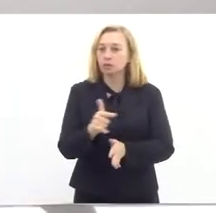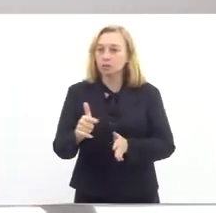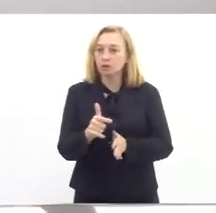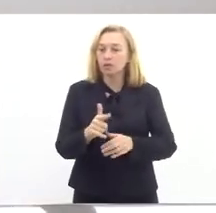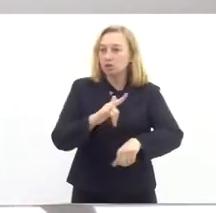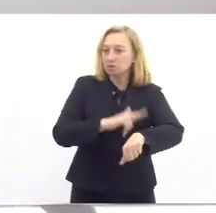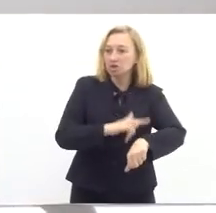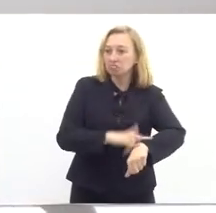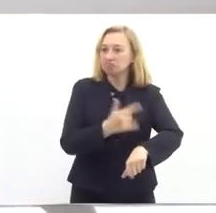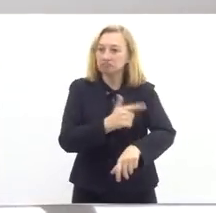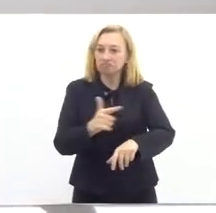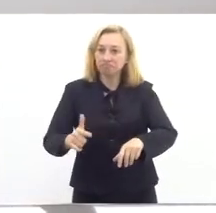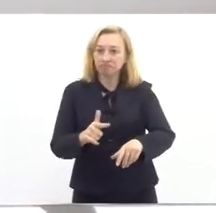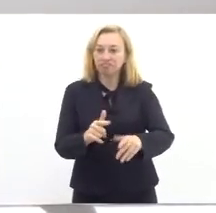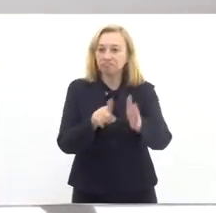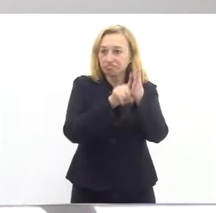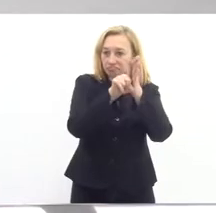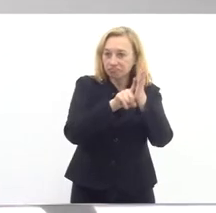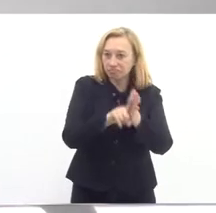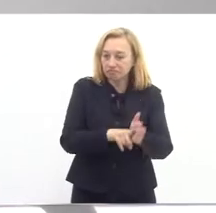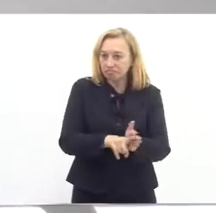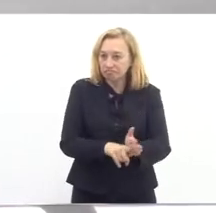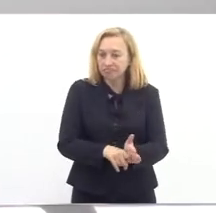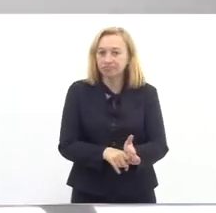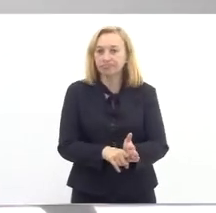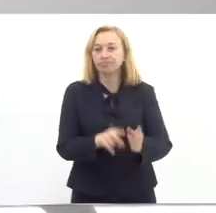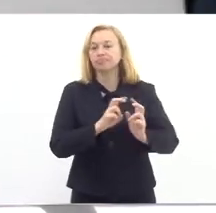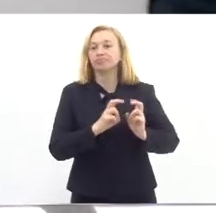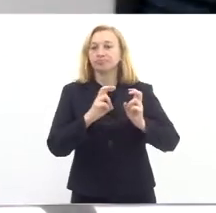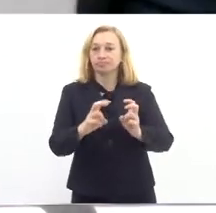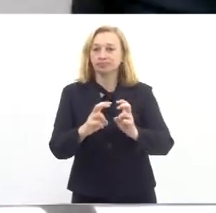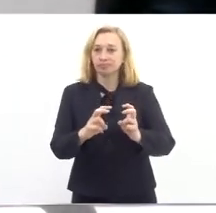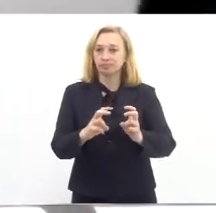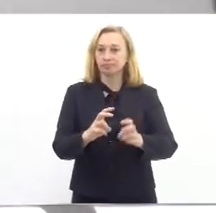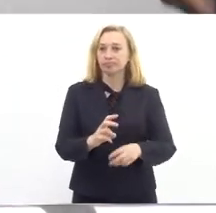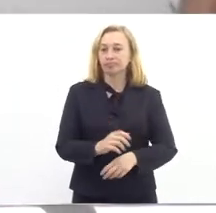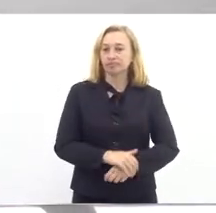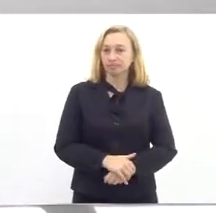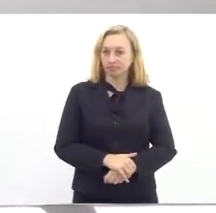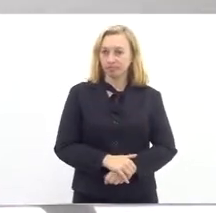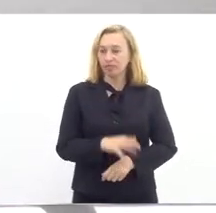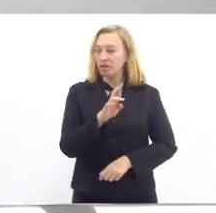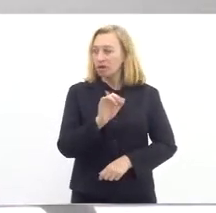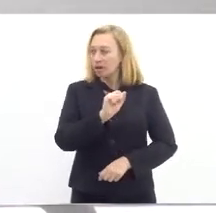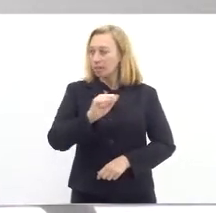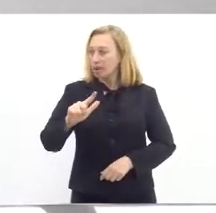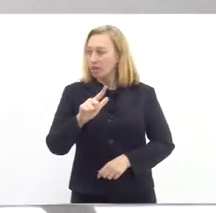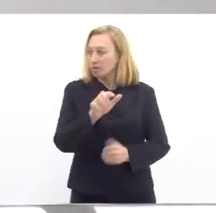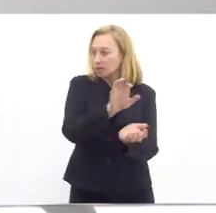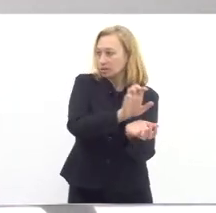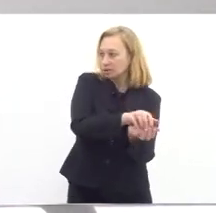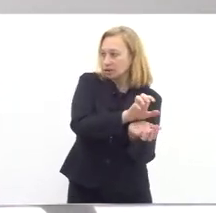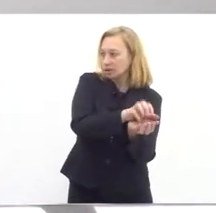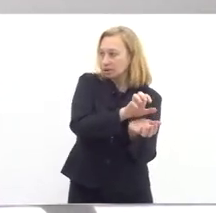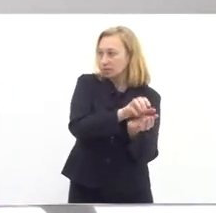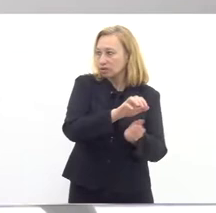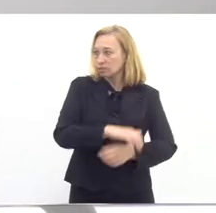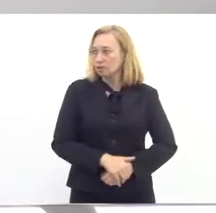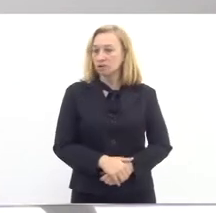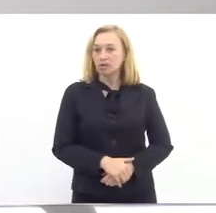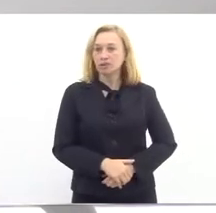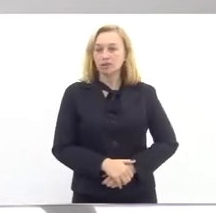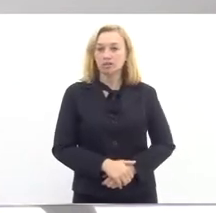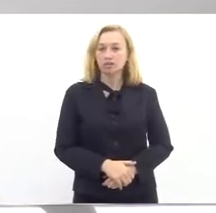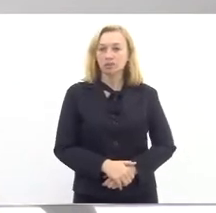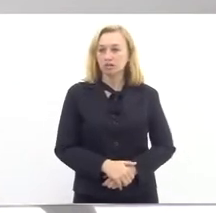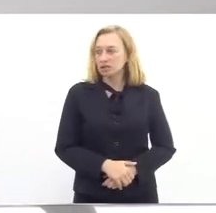de banheiros, analisar as condições dos trens e estações, retorno ao ramal expresso Santa Cruz, Central do Brasil, bem como os danos